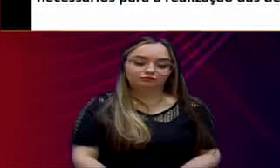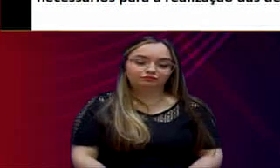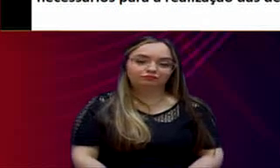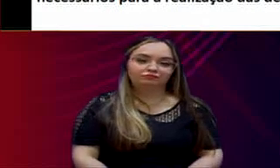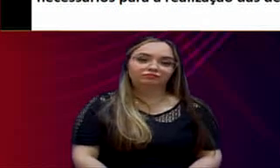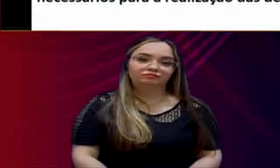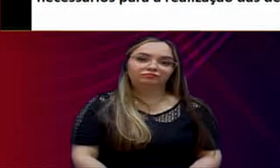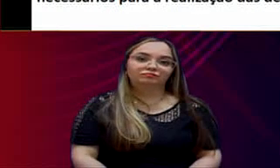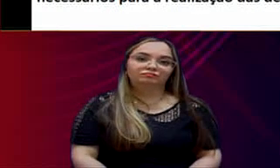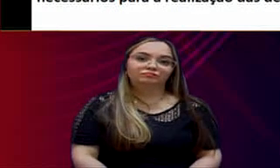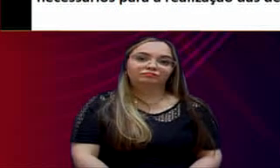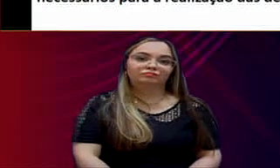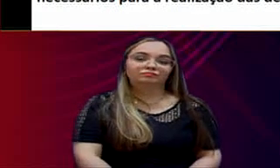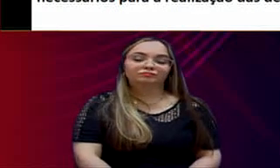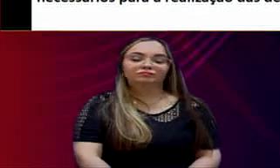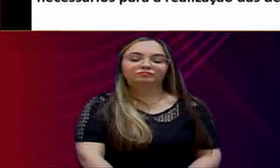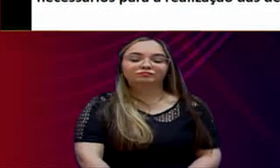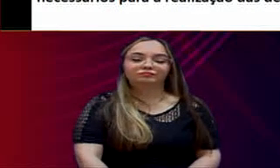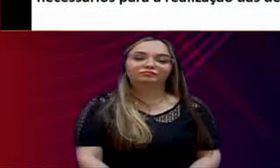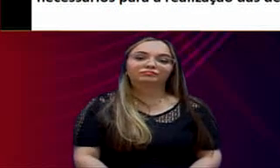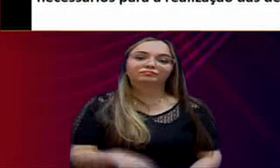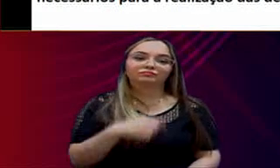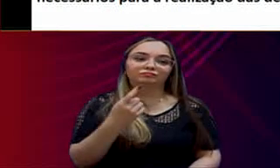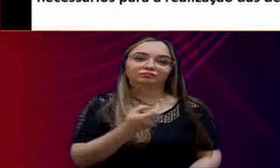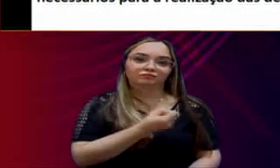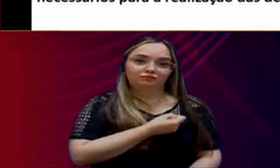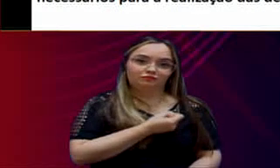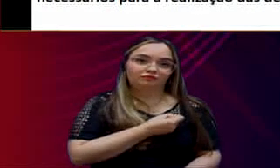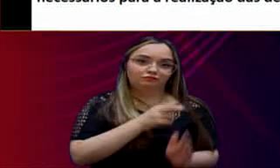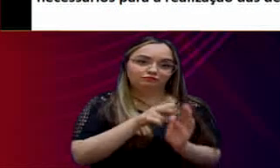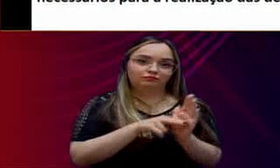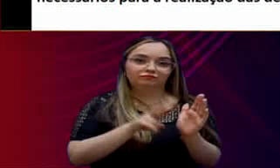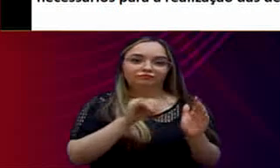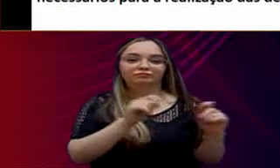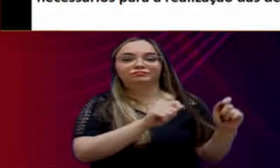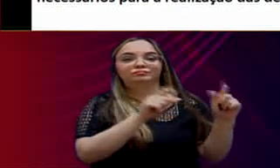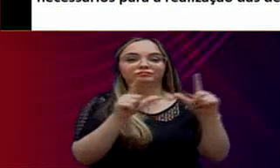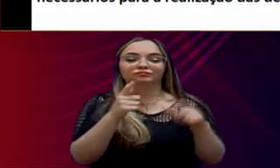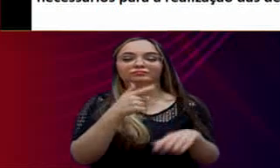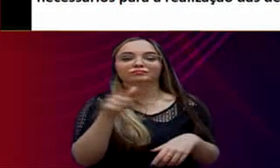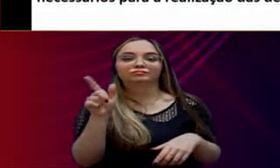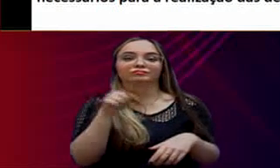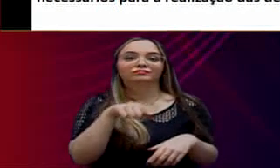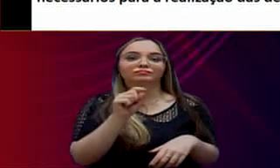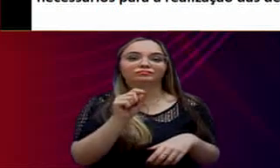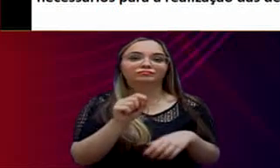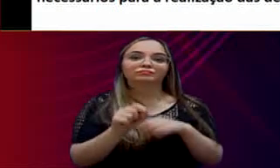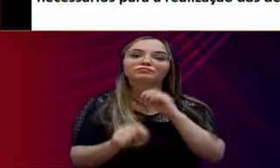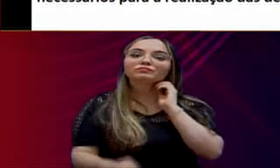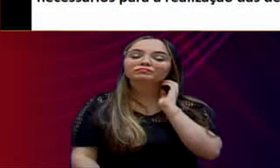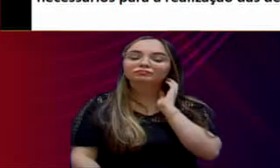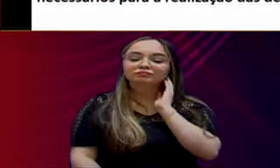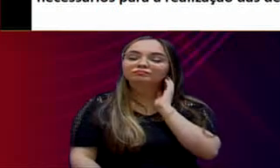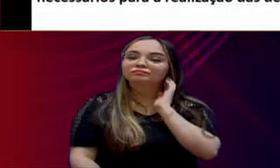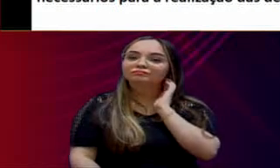com base nesses dados nós vamos para o próximo quadro que é a estabilizar